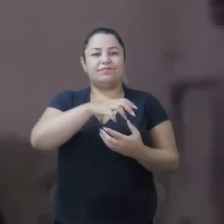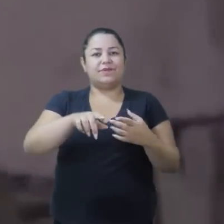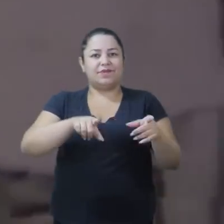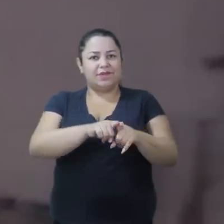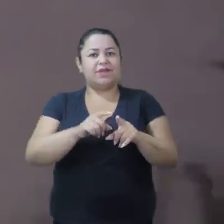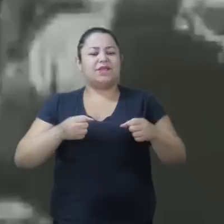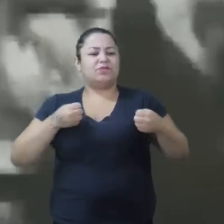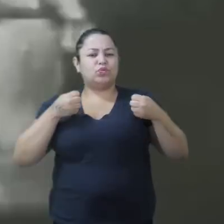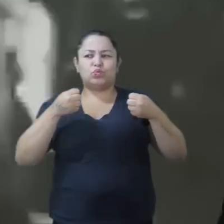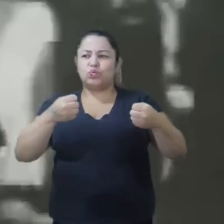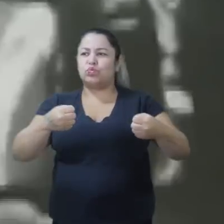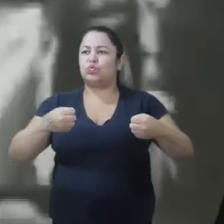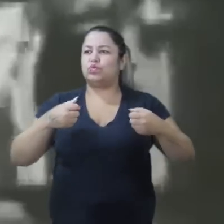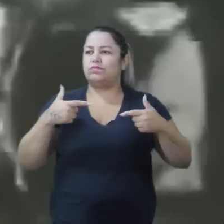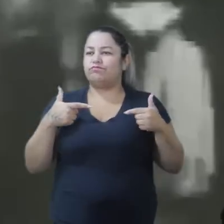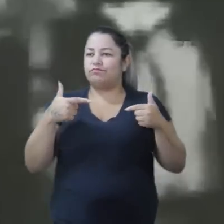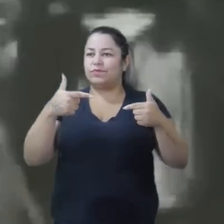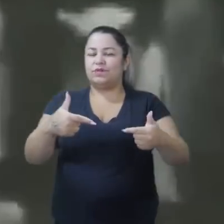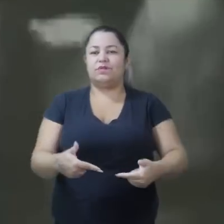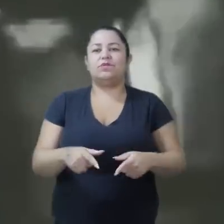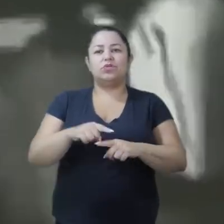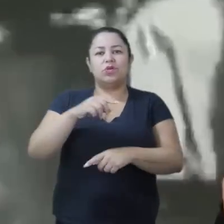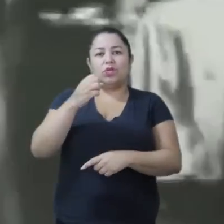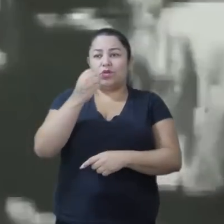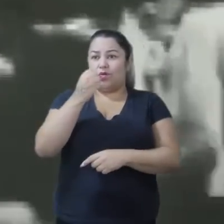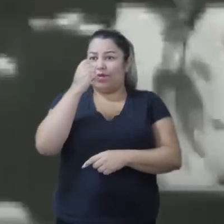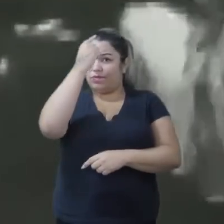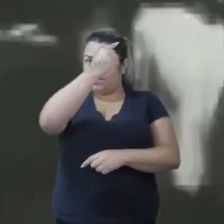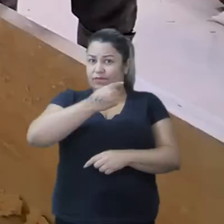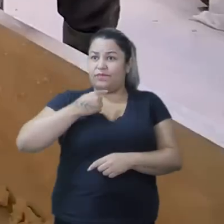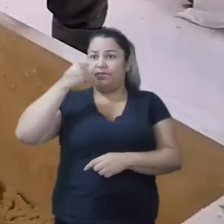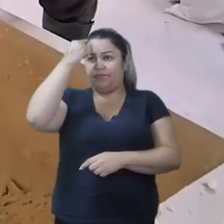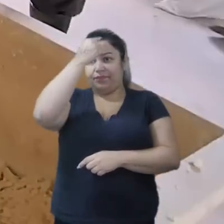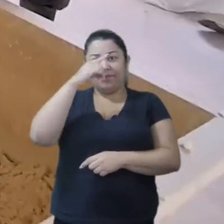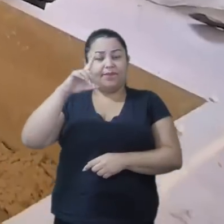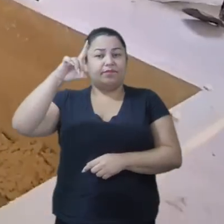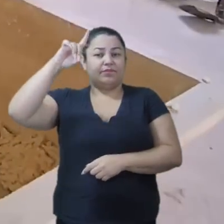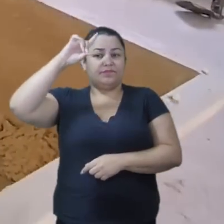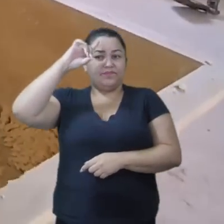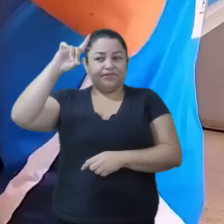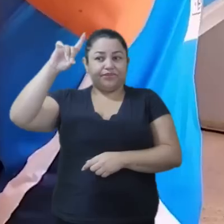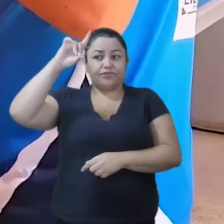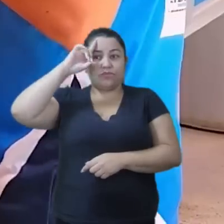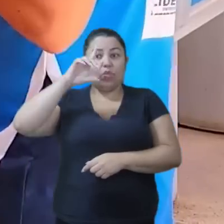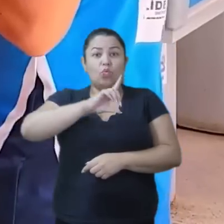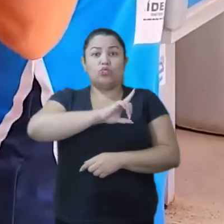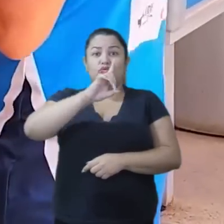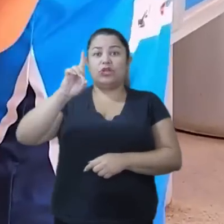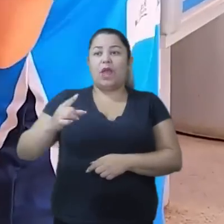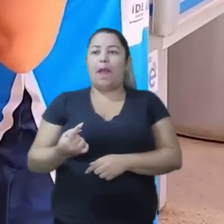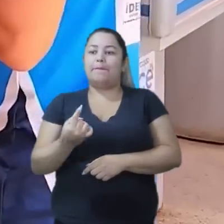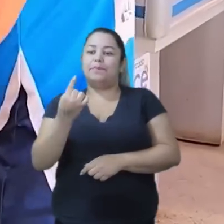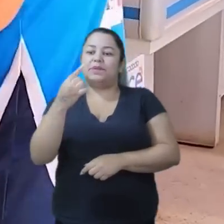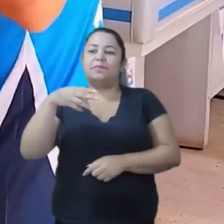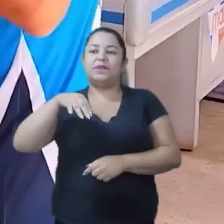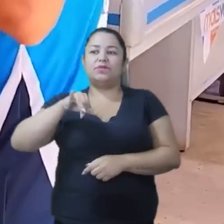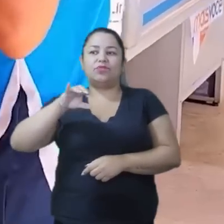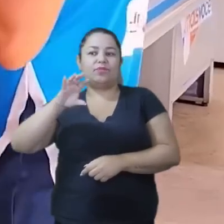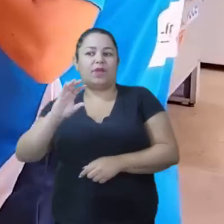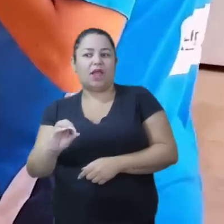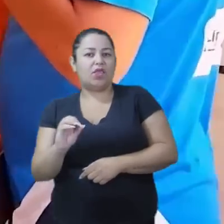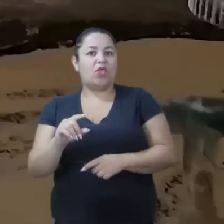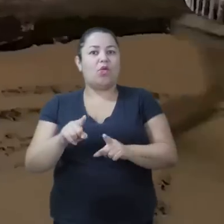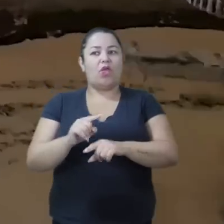a jornada de trabalho de 8 horas diárias. O dia 1º de maio é considerado um